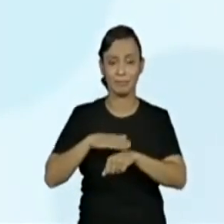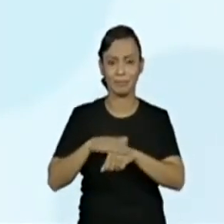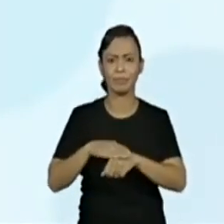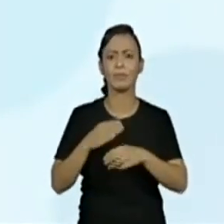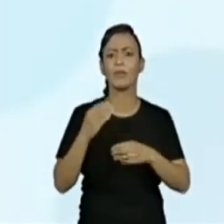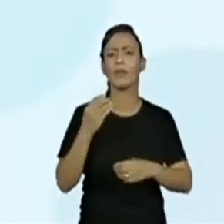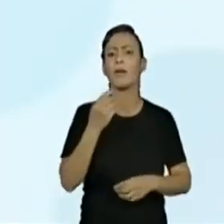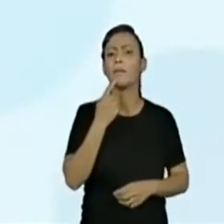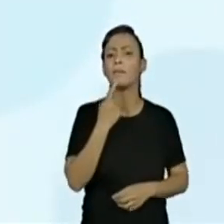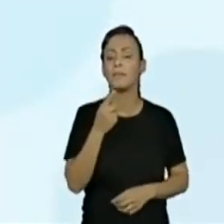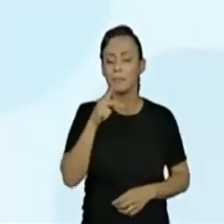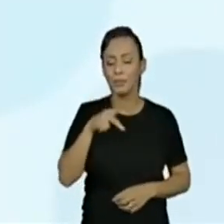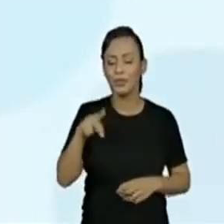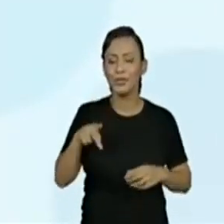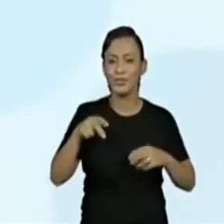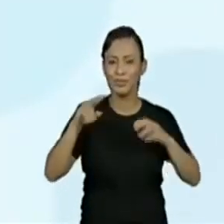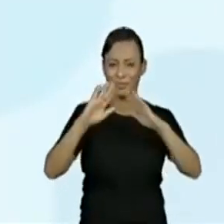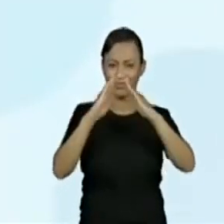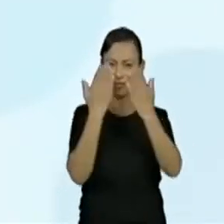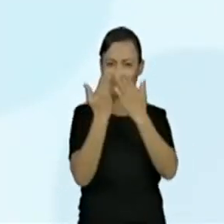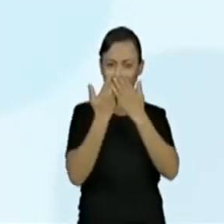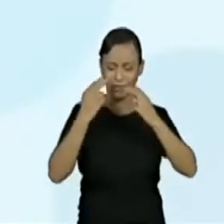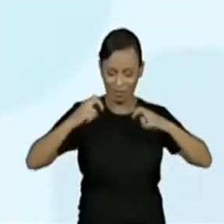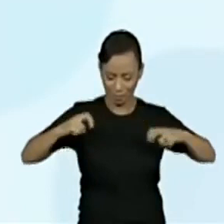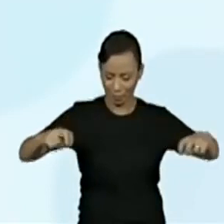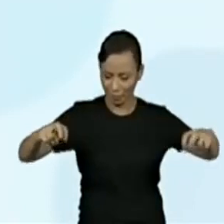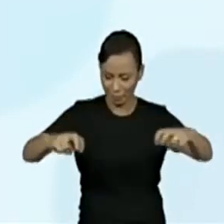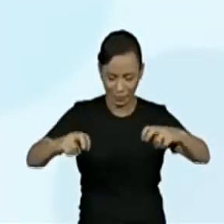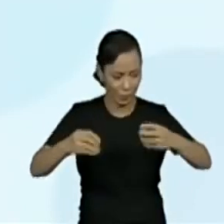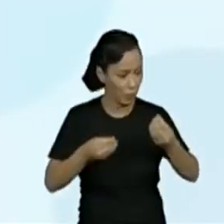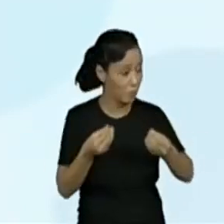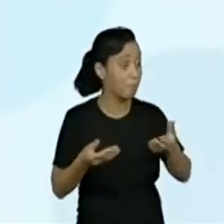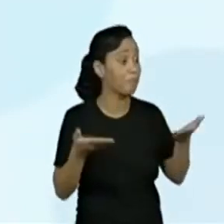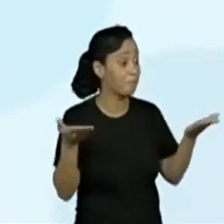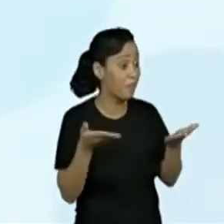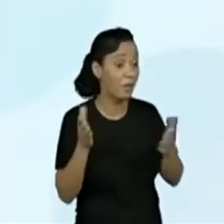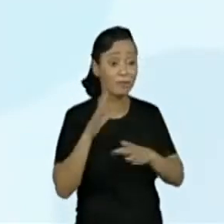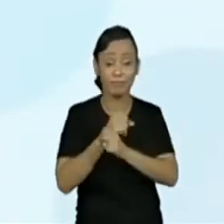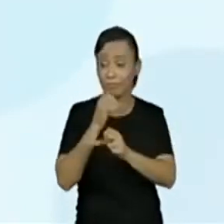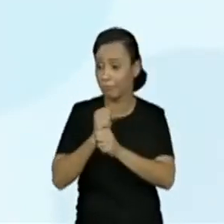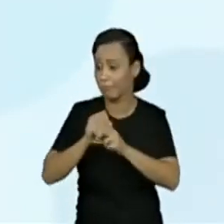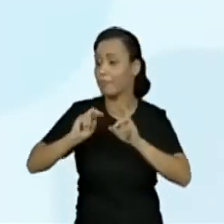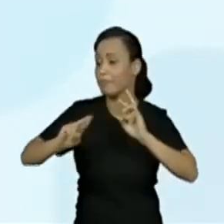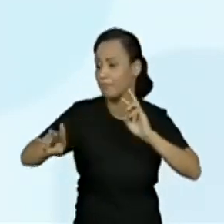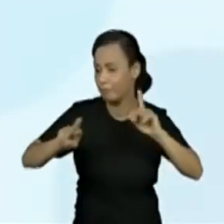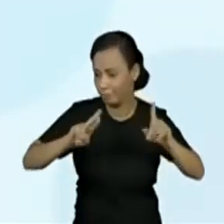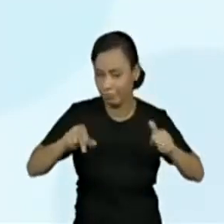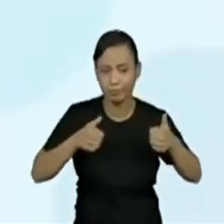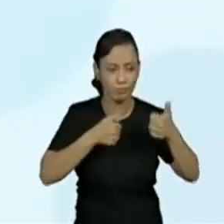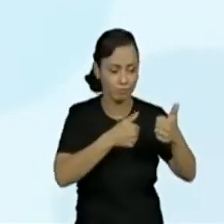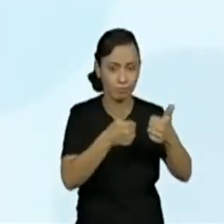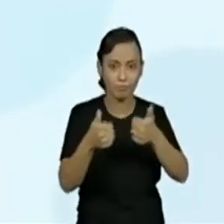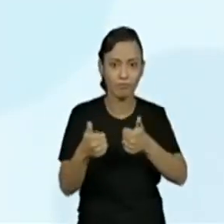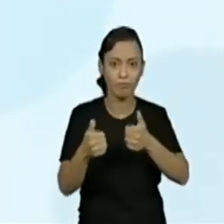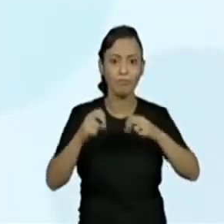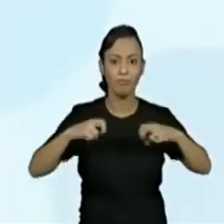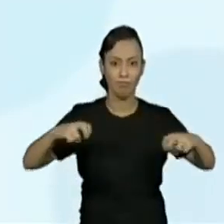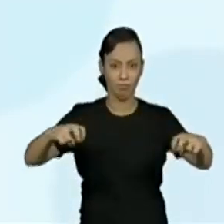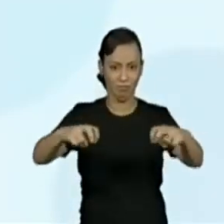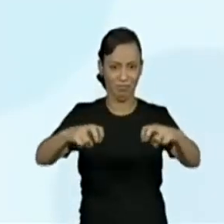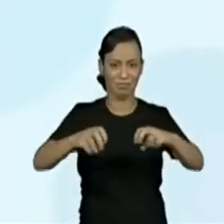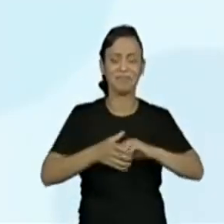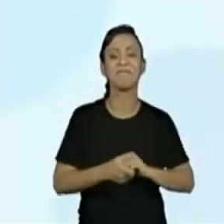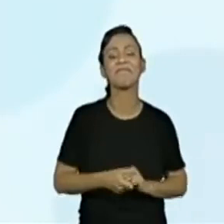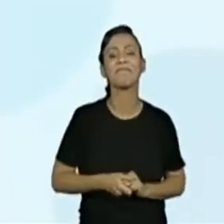a professora, ela pediu que a contagem acontecesse de uma forma diferente. Até então,